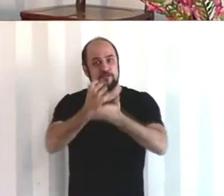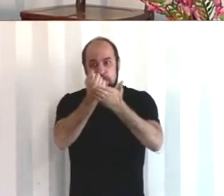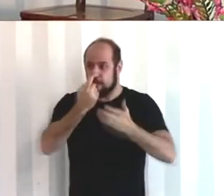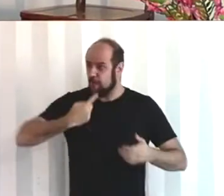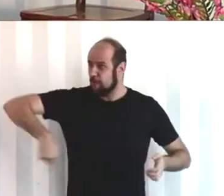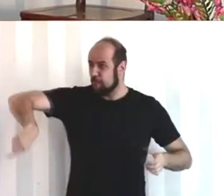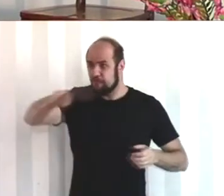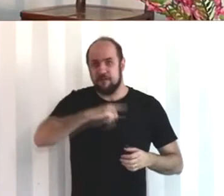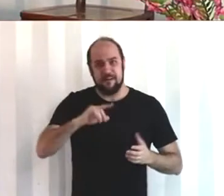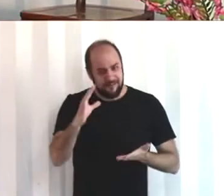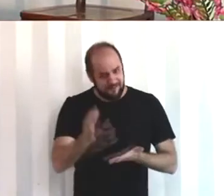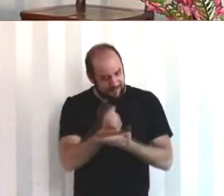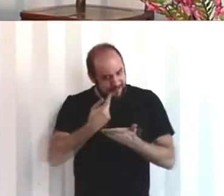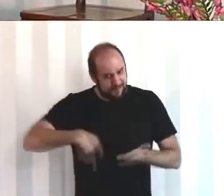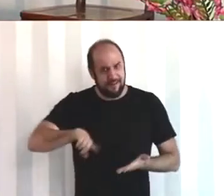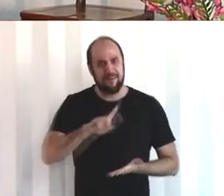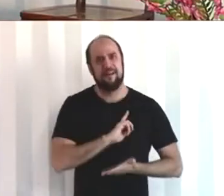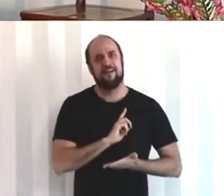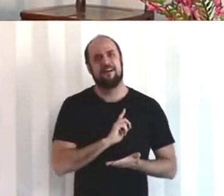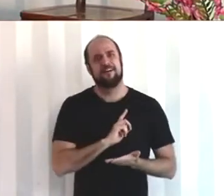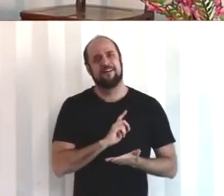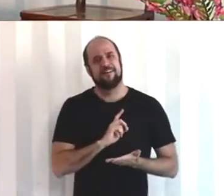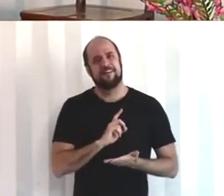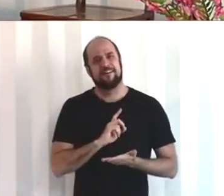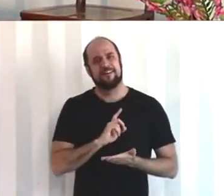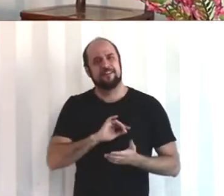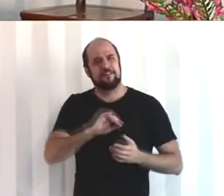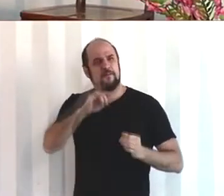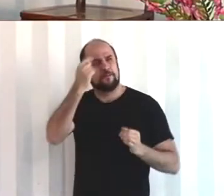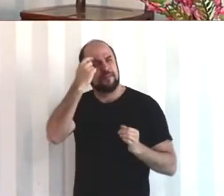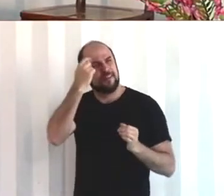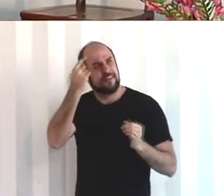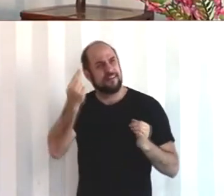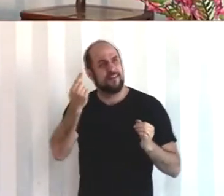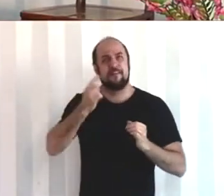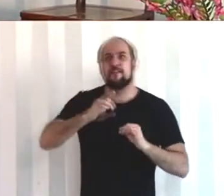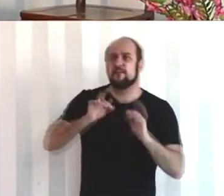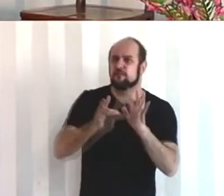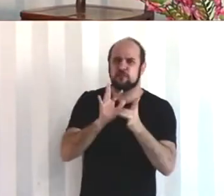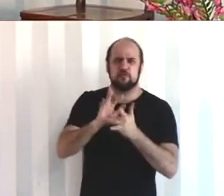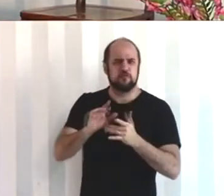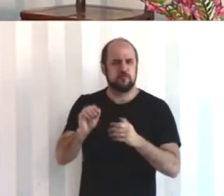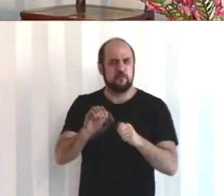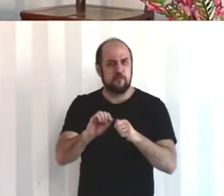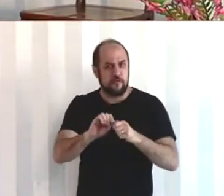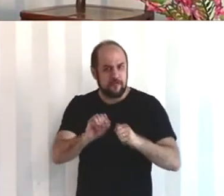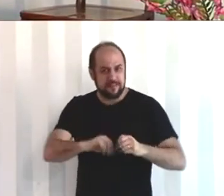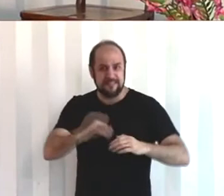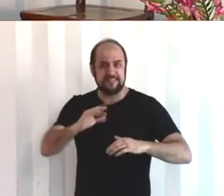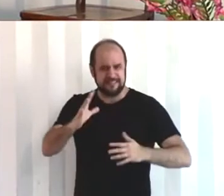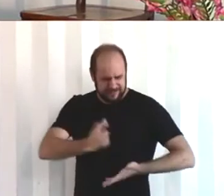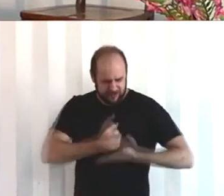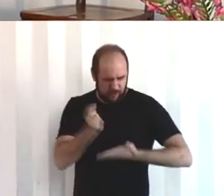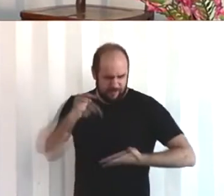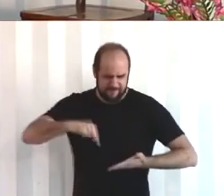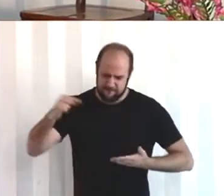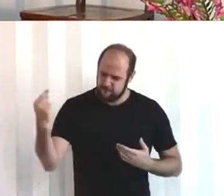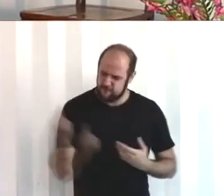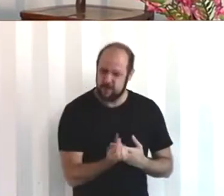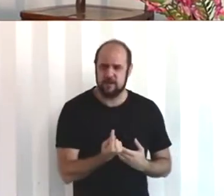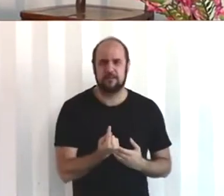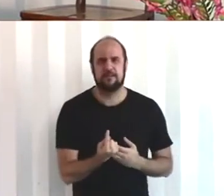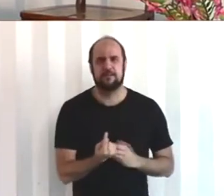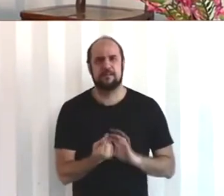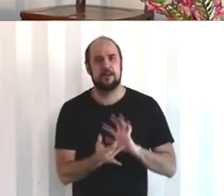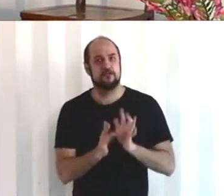o autor da salvação, o idealizador, aquele que executou a salvação. E Jesus está orando agora: Pai, me torna a dar